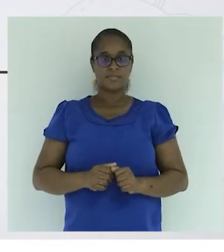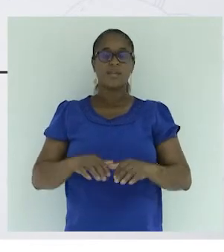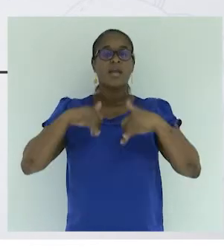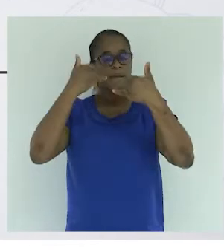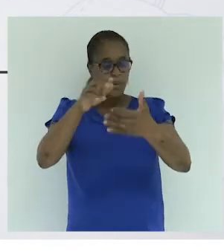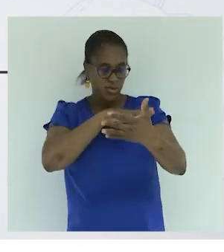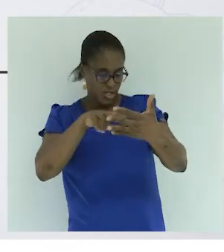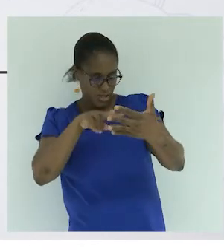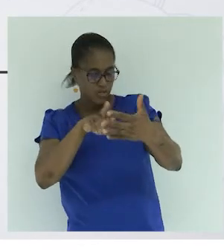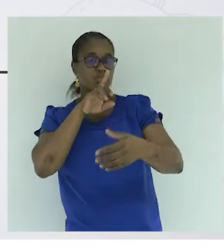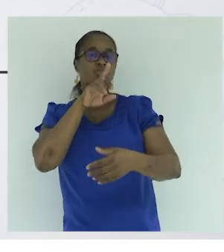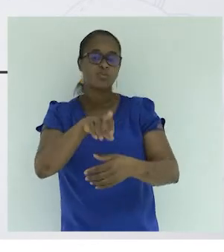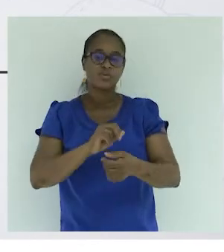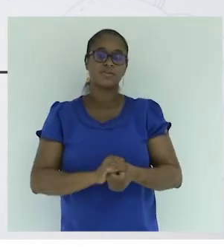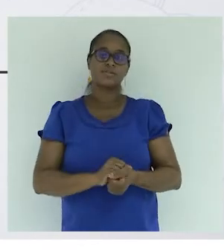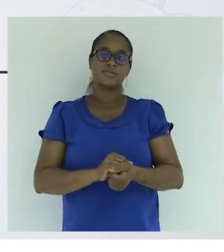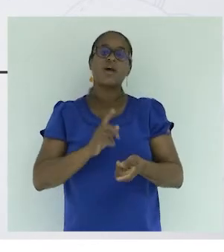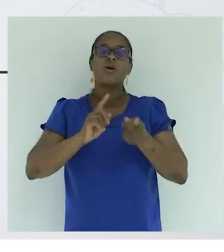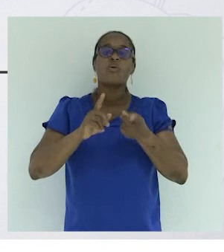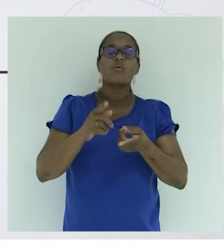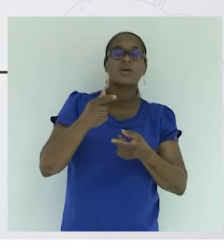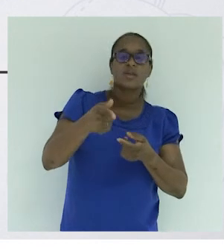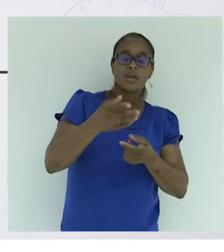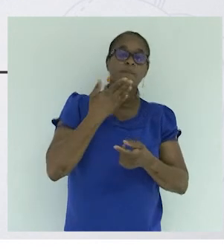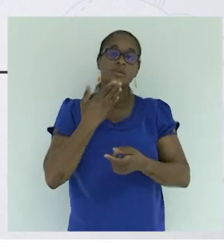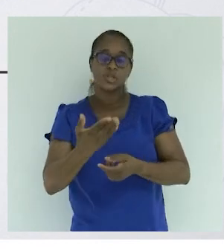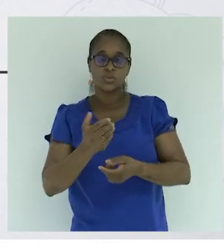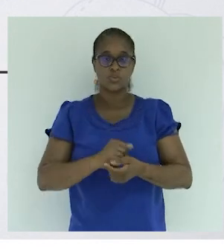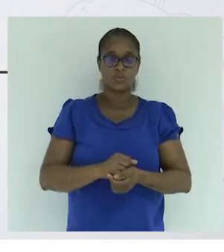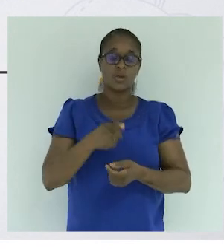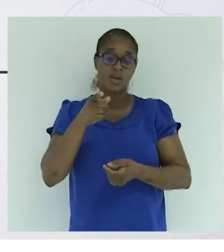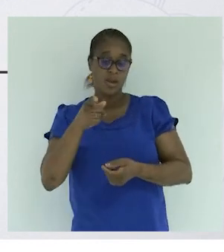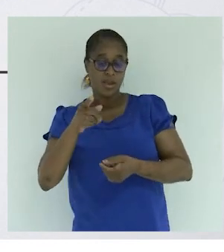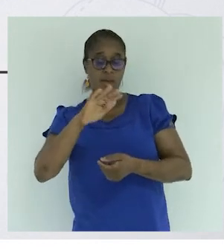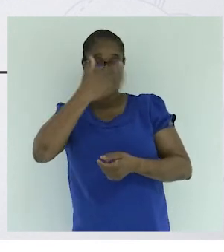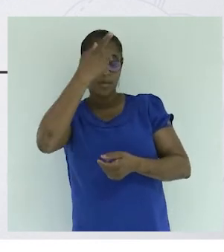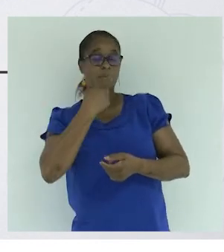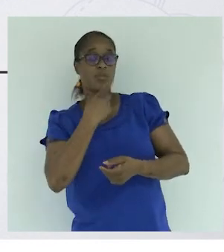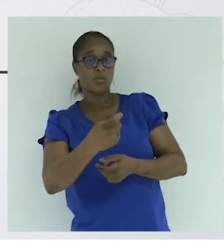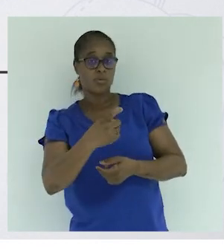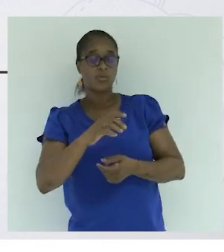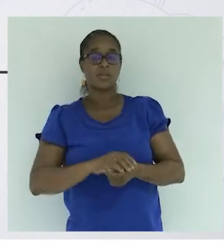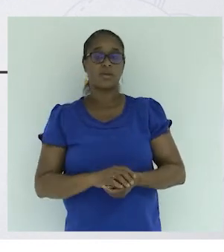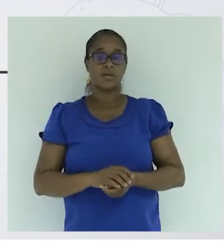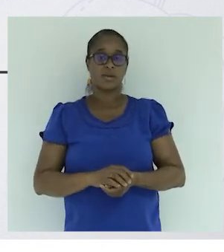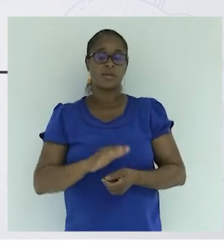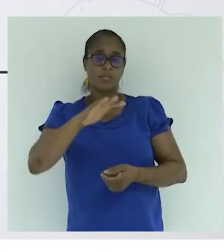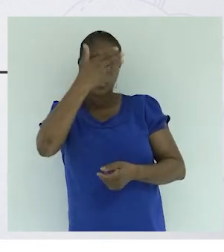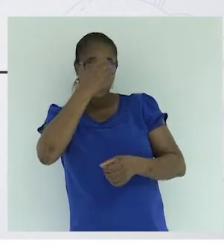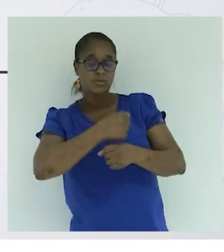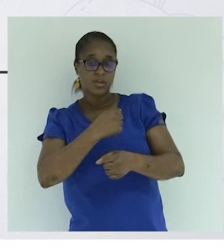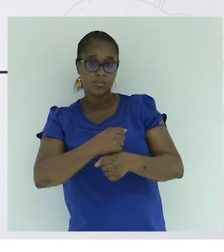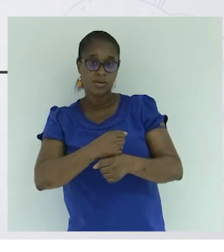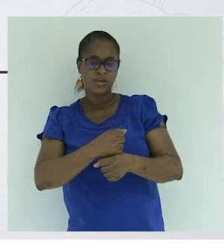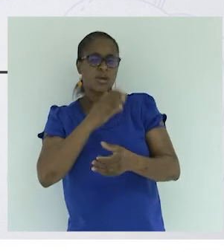Após a leitura, responde o que te é solicitado. Ali, na primeira pergunta, no primeiro exercício,